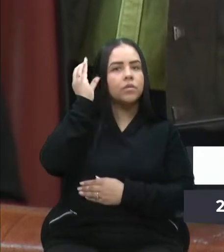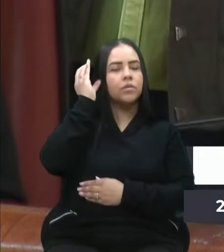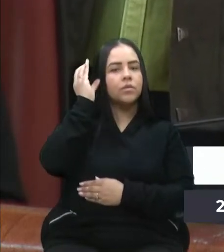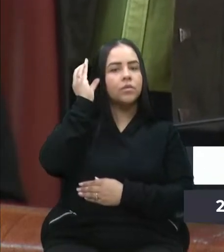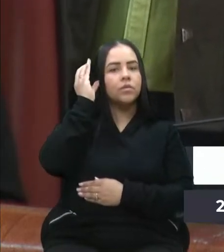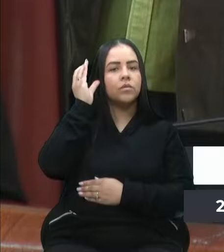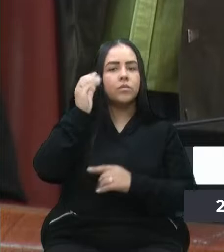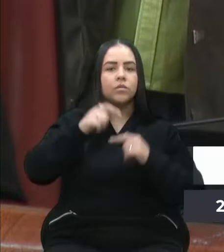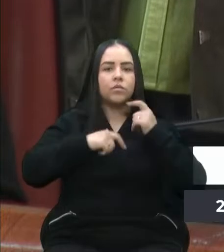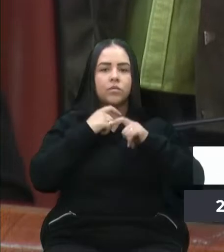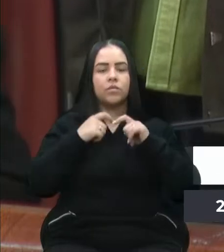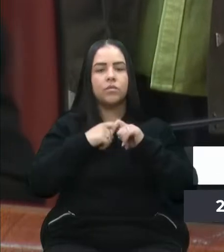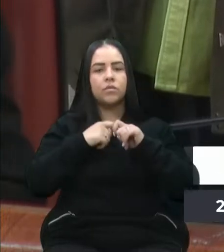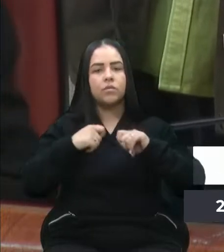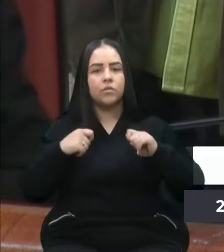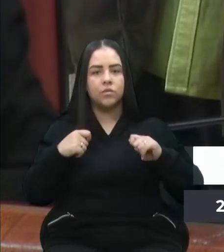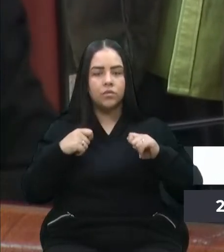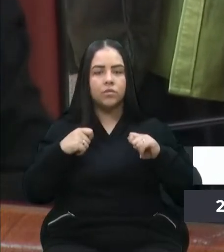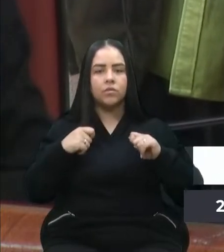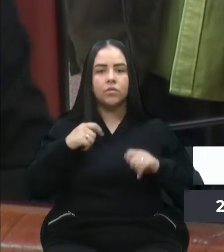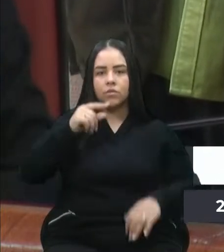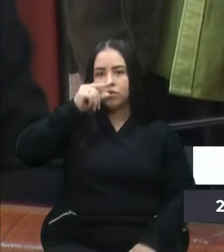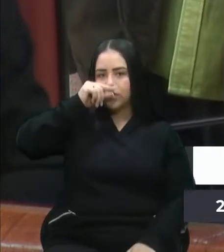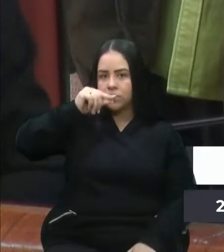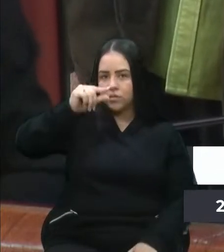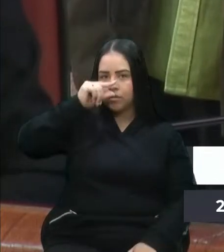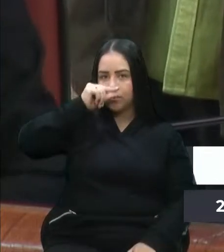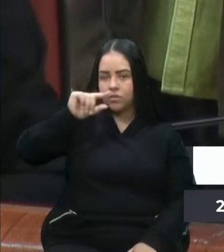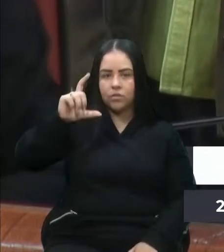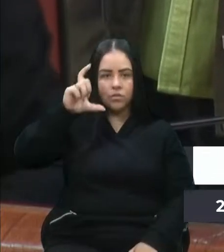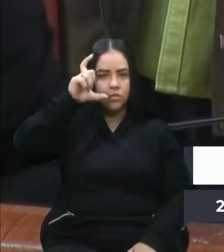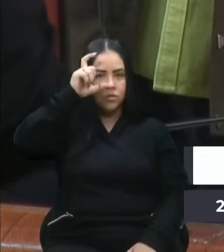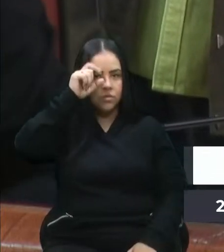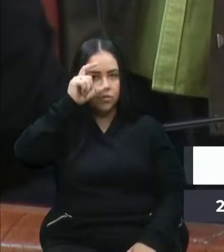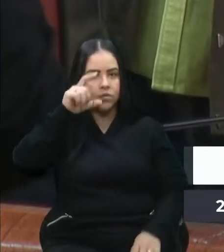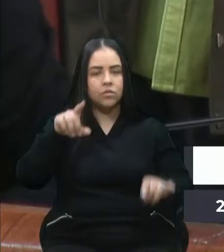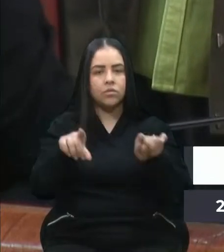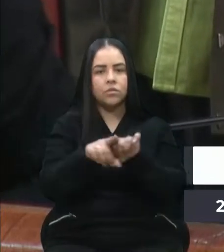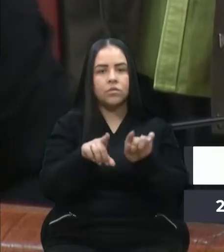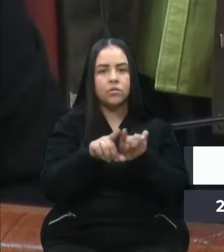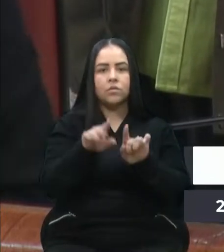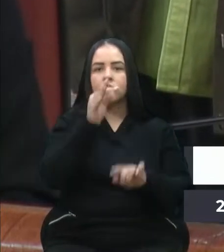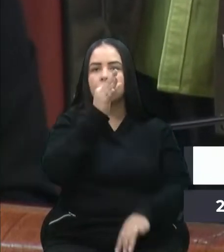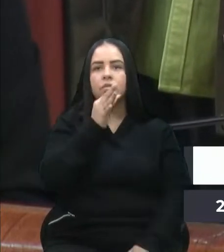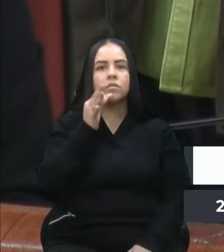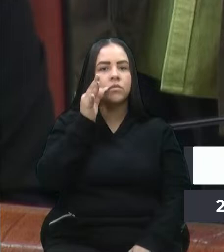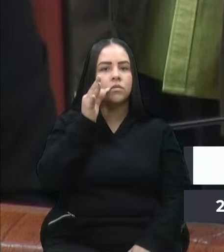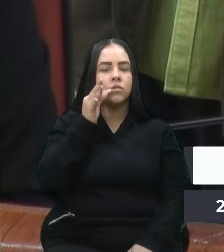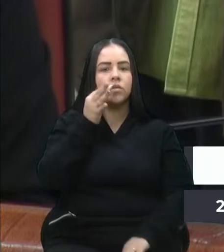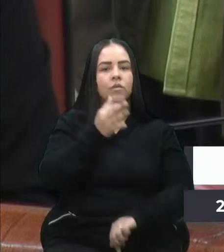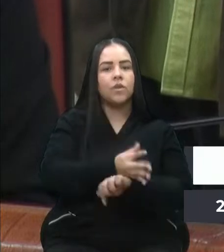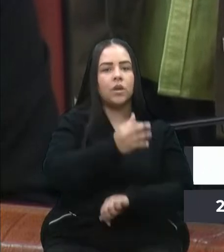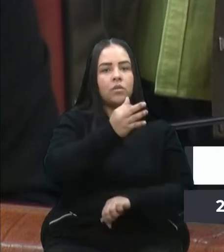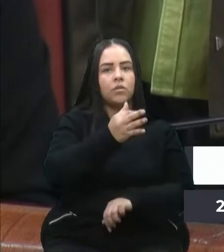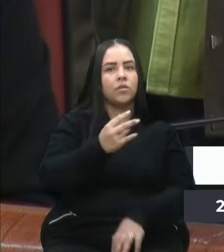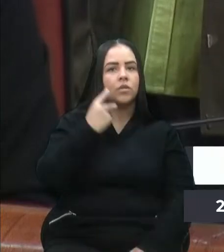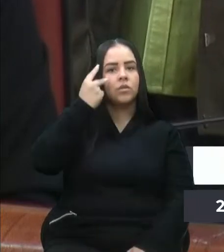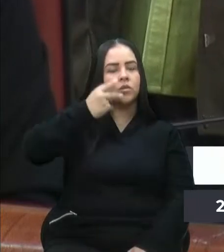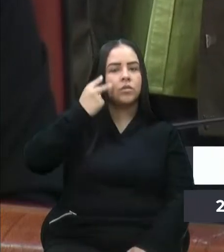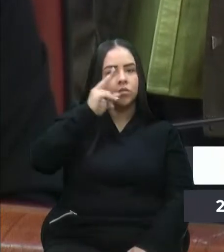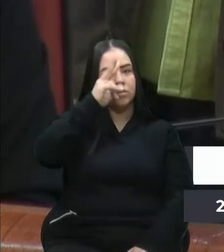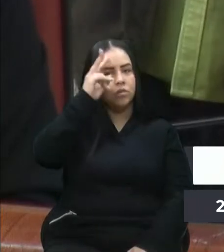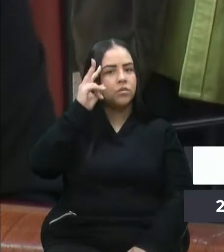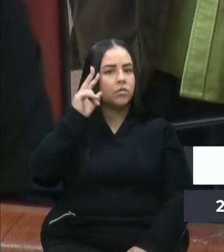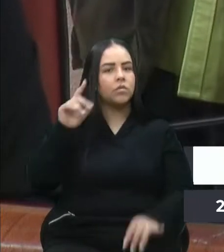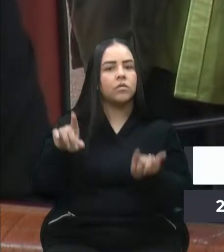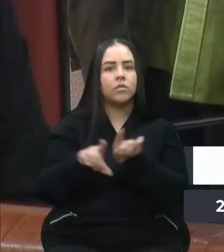vereador Daneluz, vereador Fantinel, vereador Scalco e vereadora Tatiane Frisso, e ausências do vereador Velocino